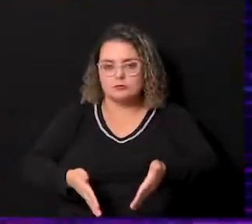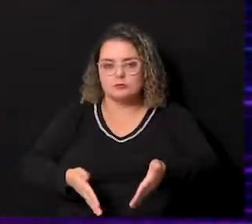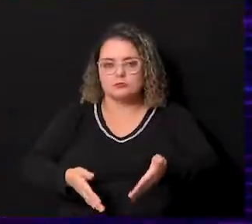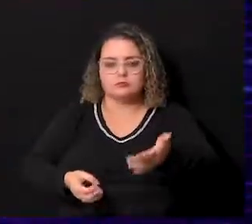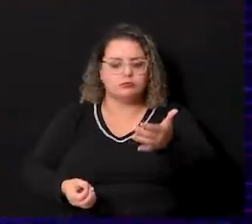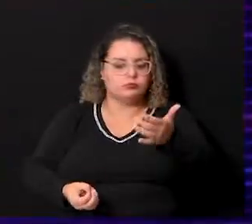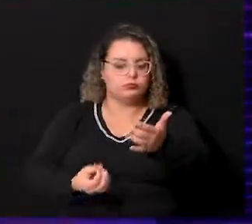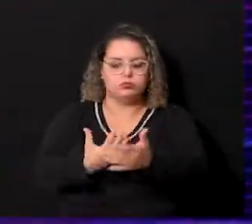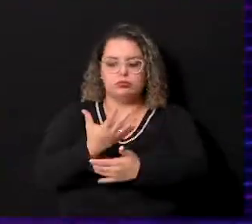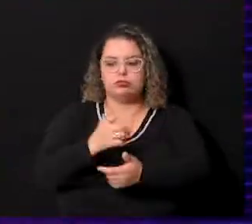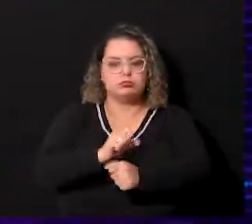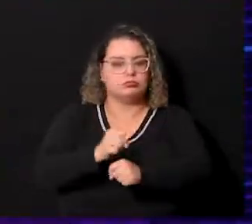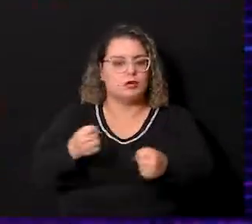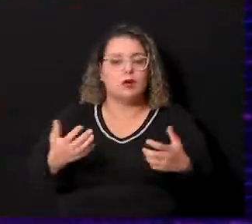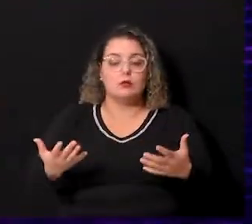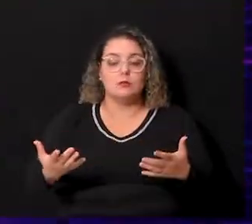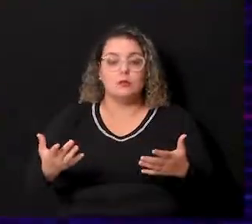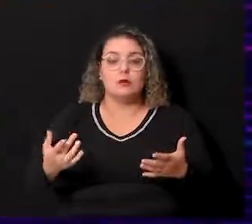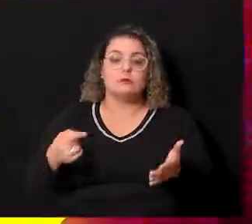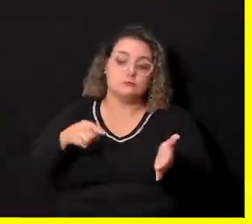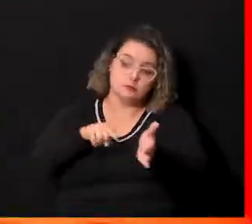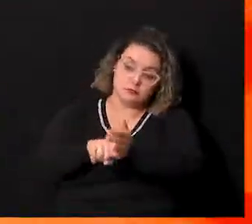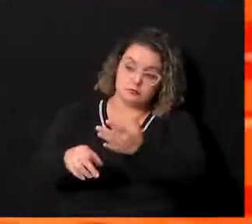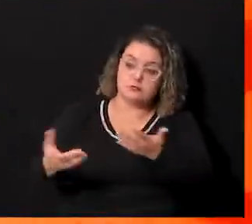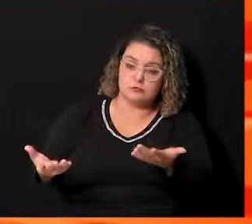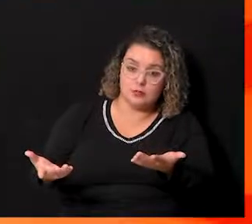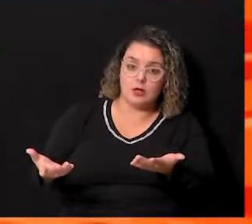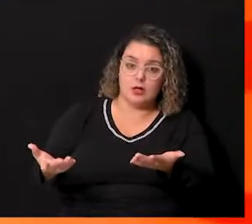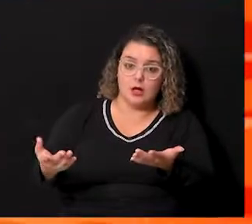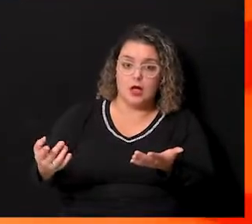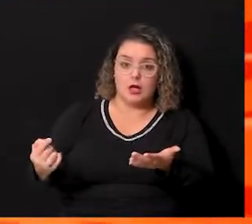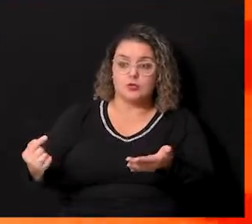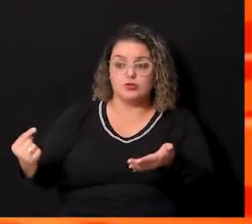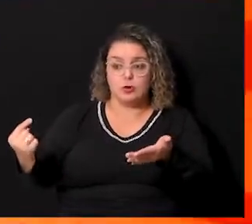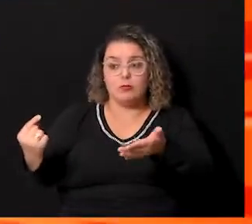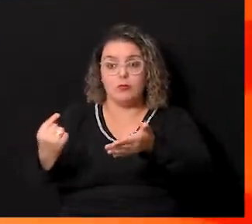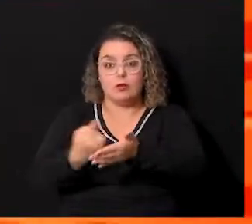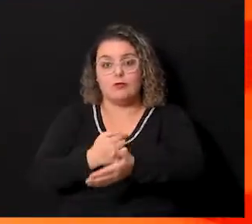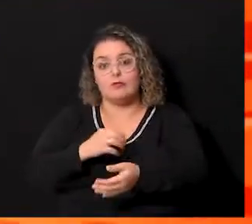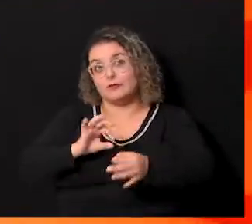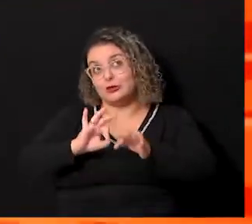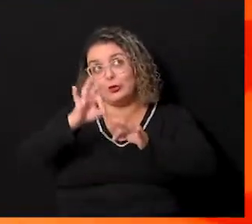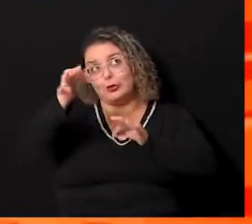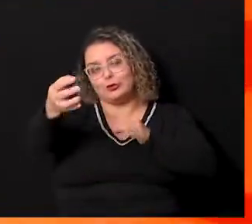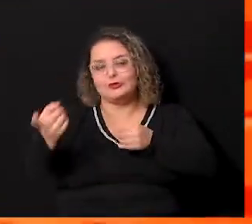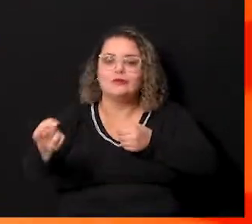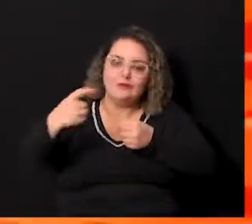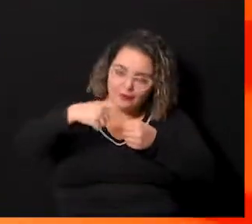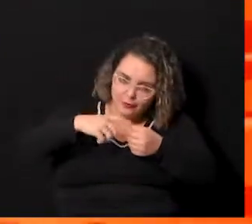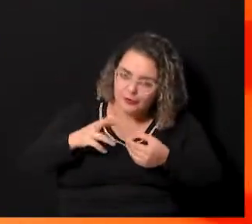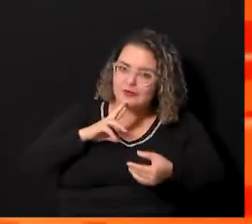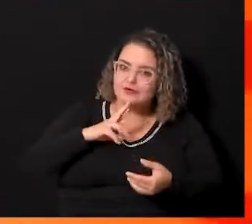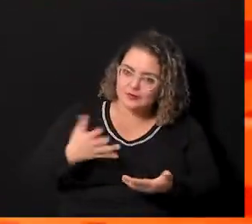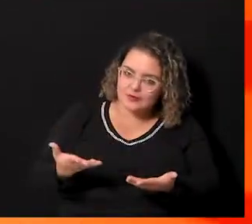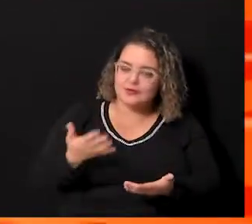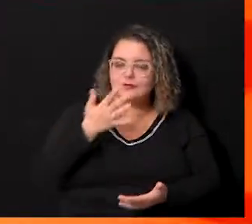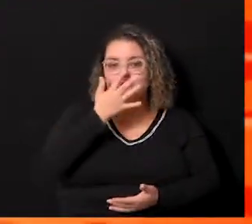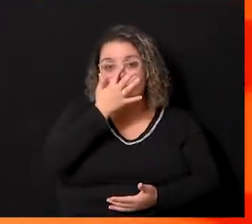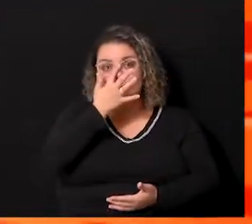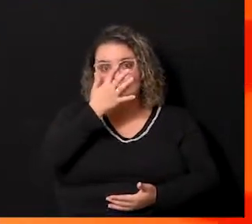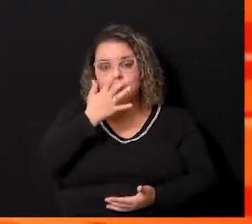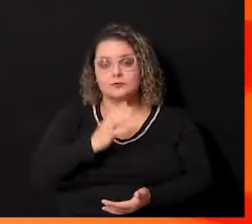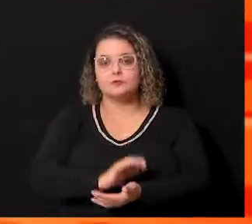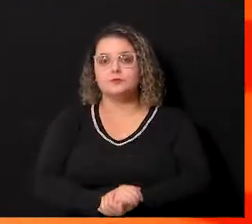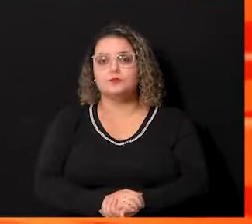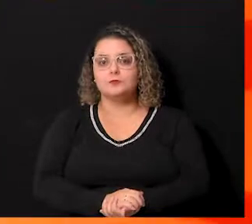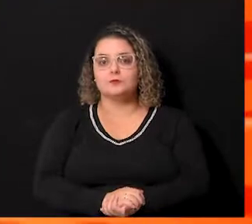foi realmente uma descoberta muito grande. Mas voltando à sua pergunta, porque eu acabei fazendo... acabei indo lá para longe, e agora